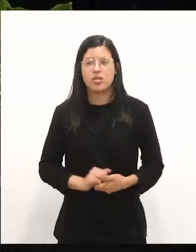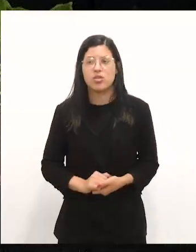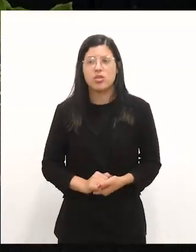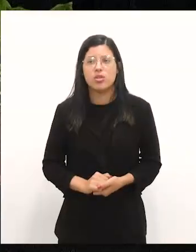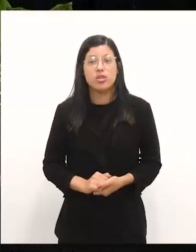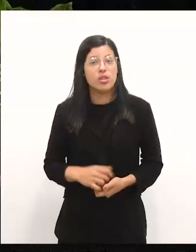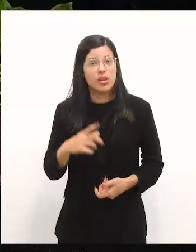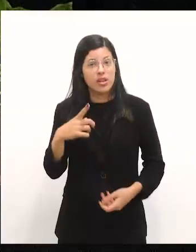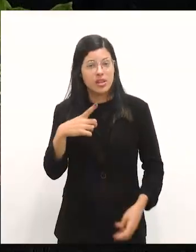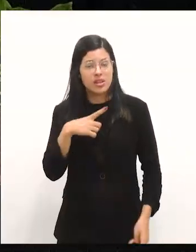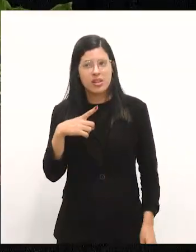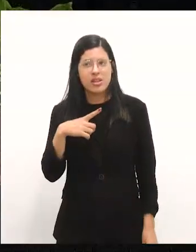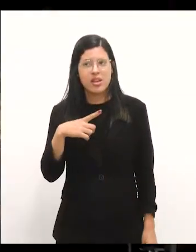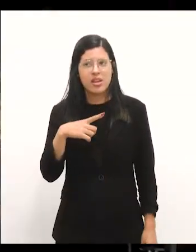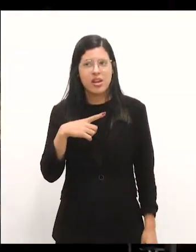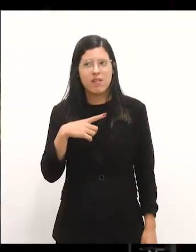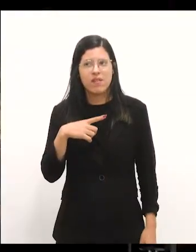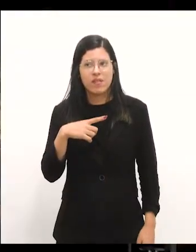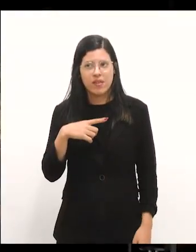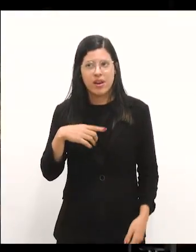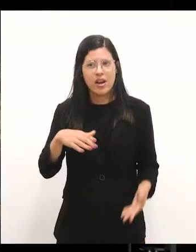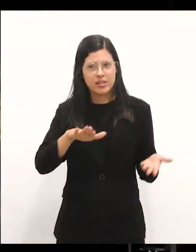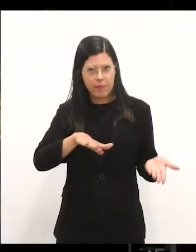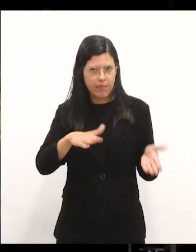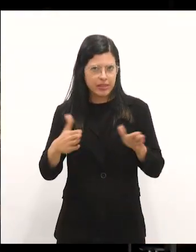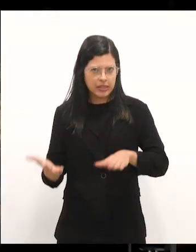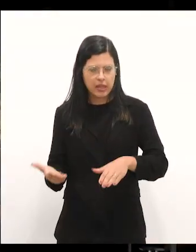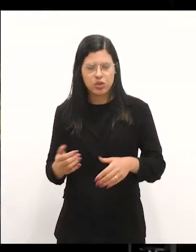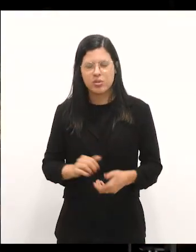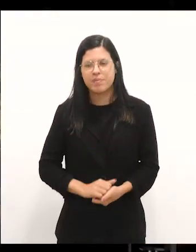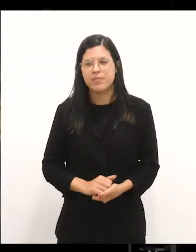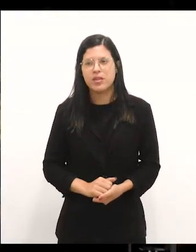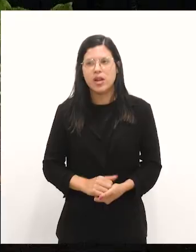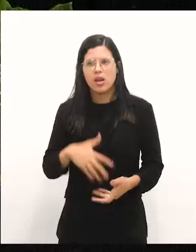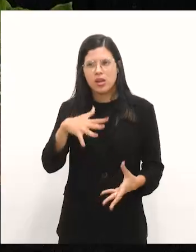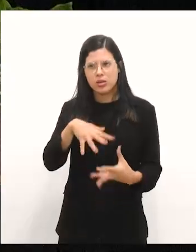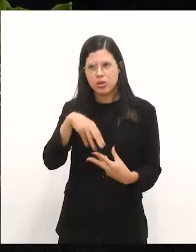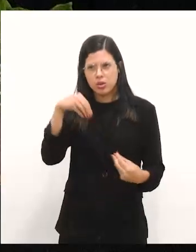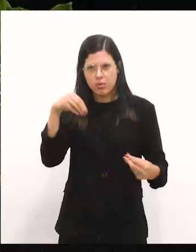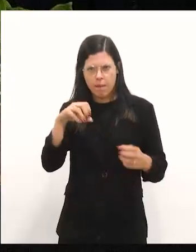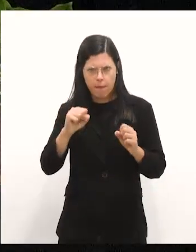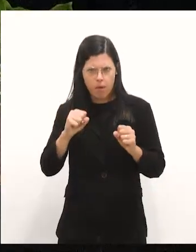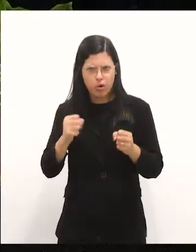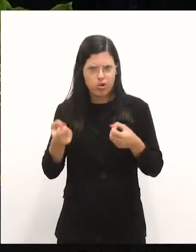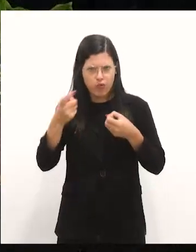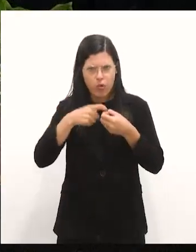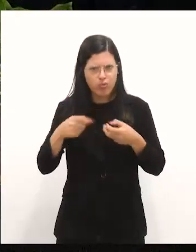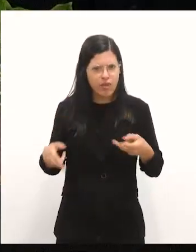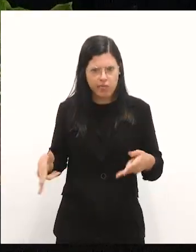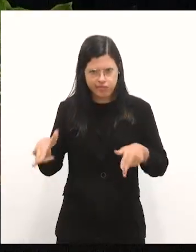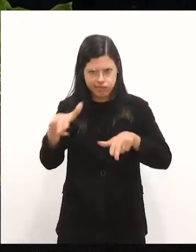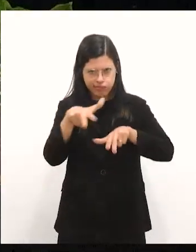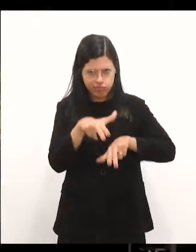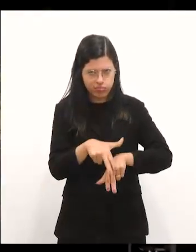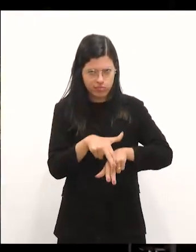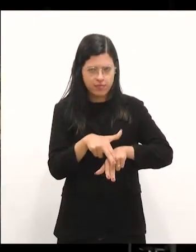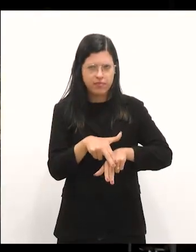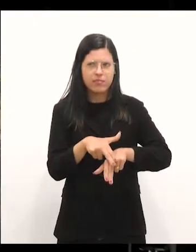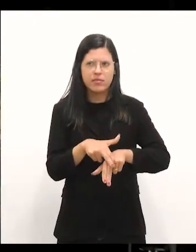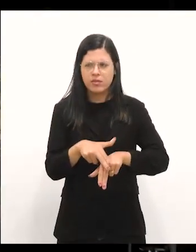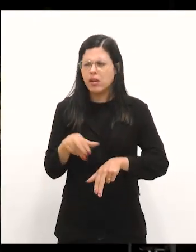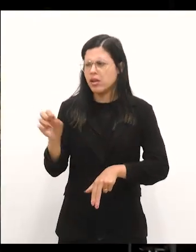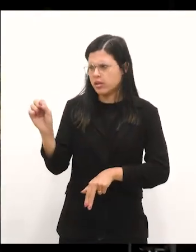que realmente houve a passagem. É isso. E esse espírito pode voltar a reencarnar ainda? Sim,